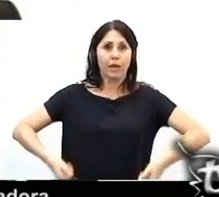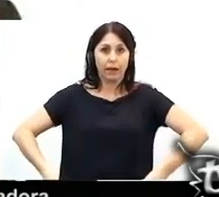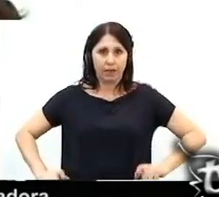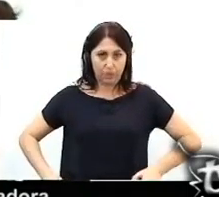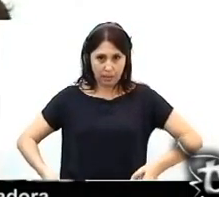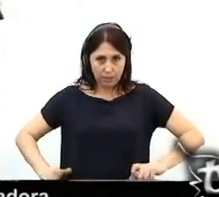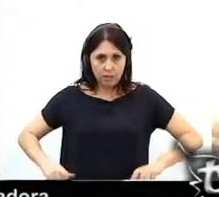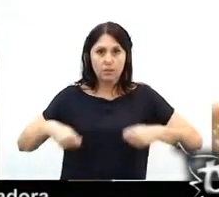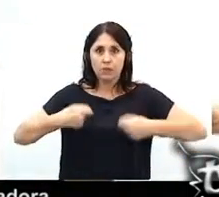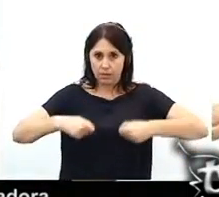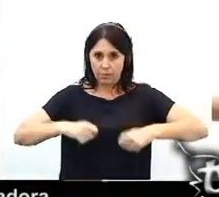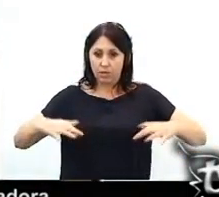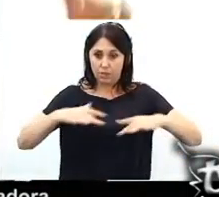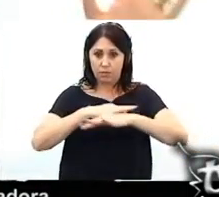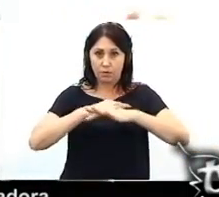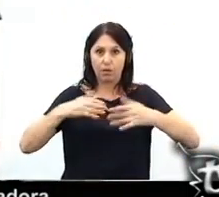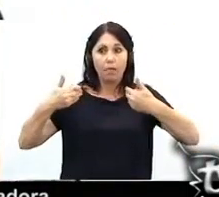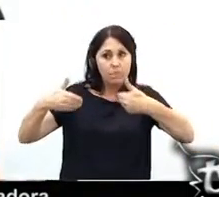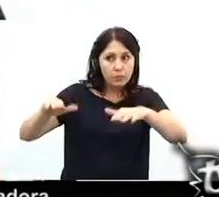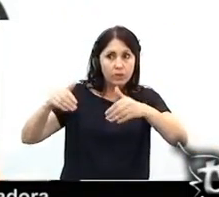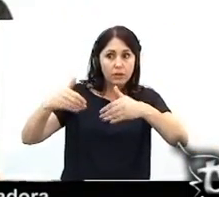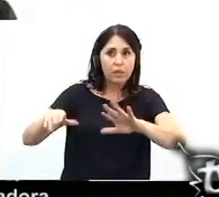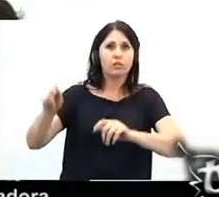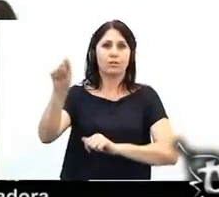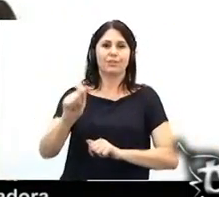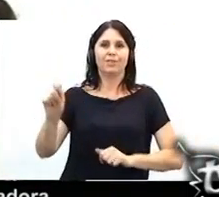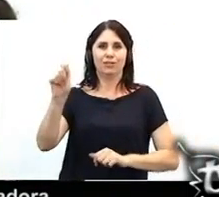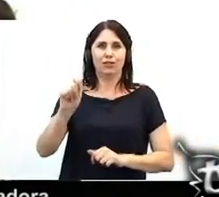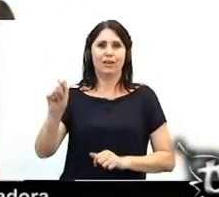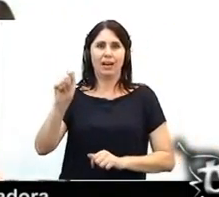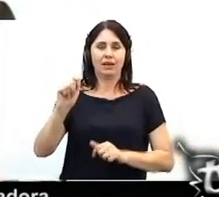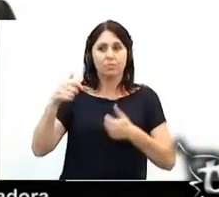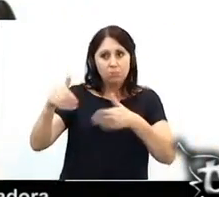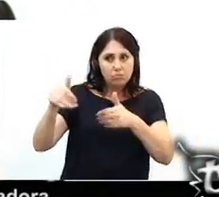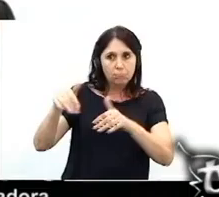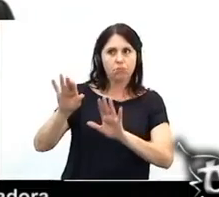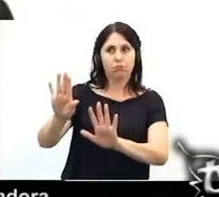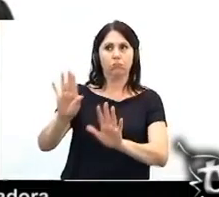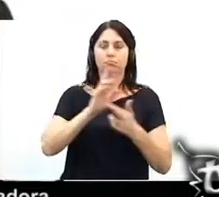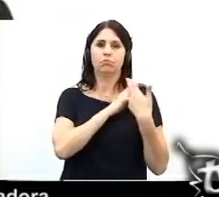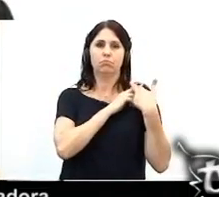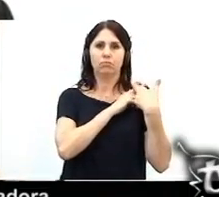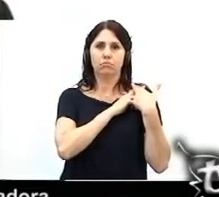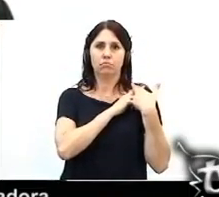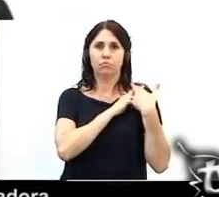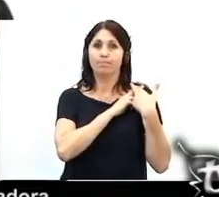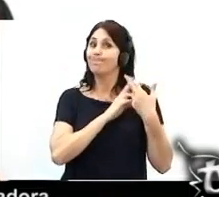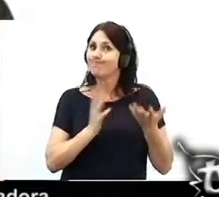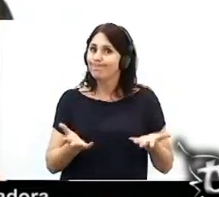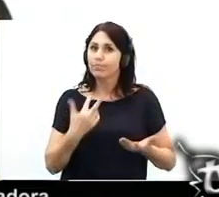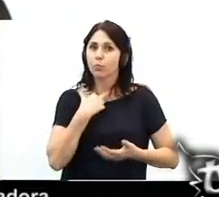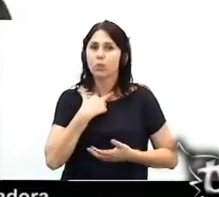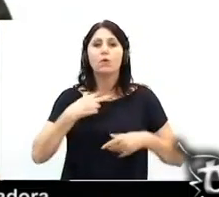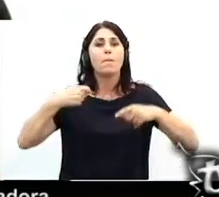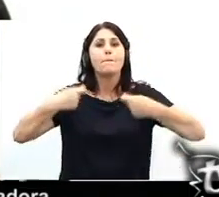a questão do trânsito para a guarda de trânsito resolver. Nós não podemos deixar